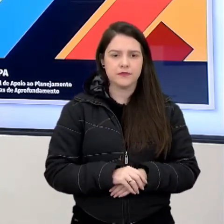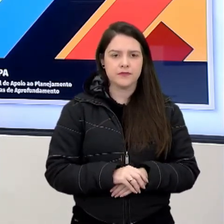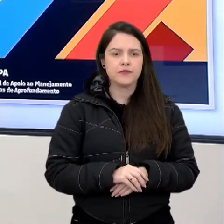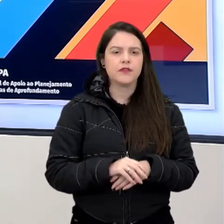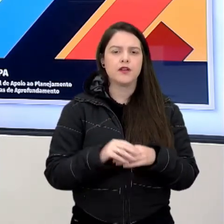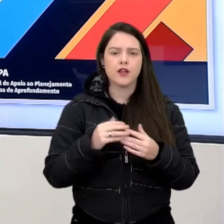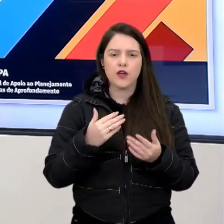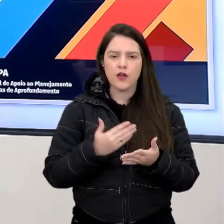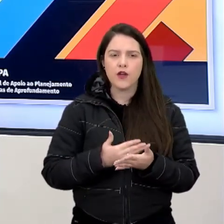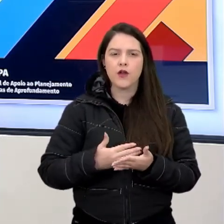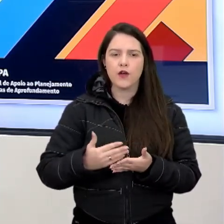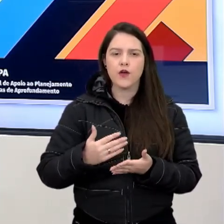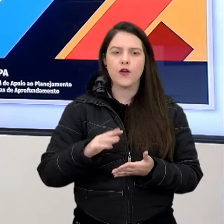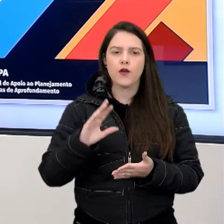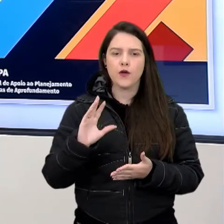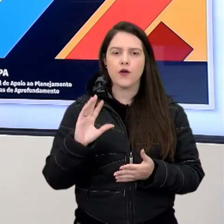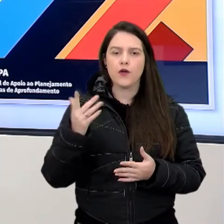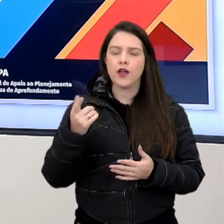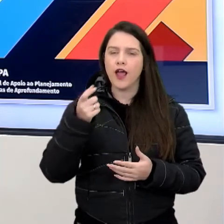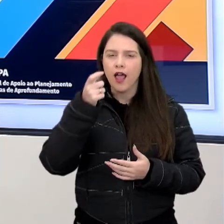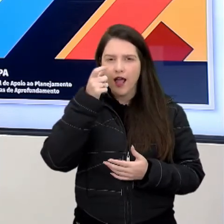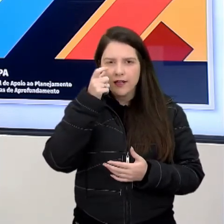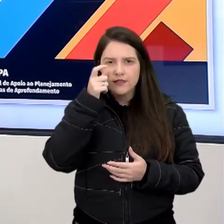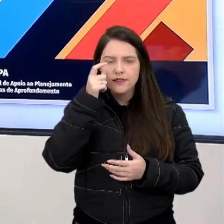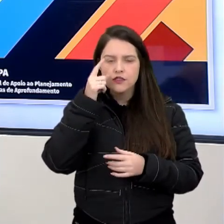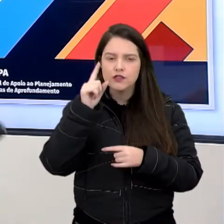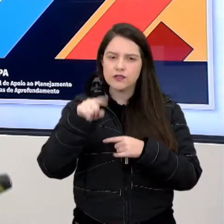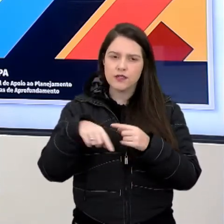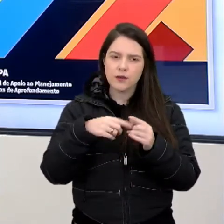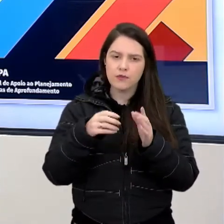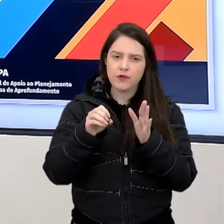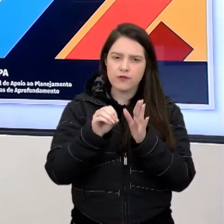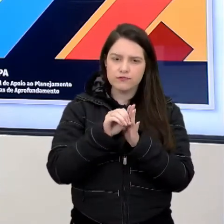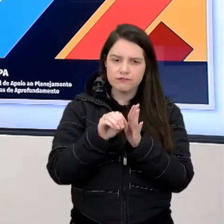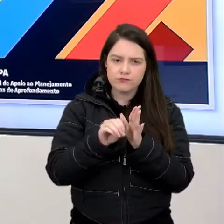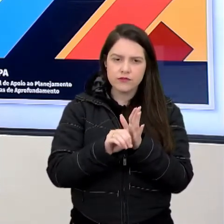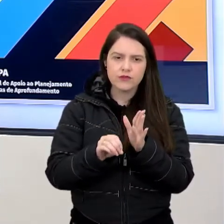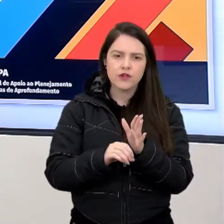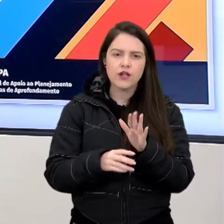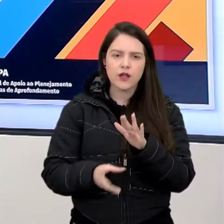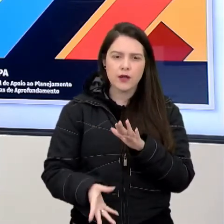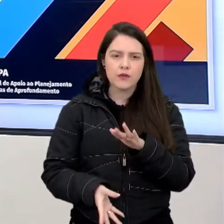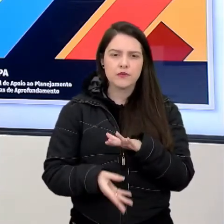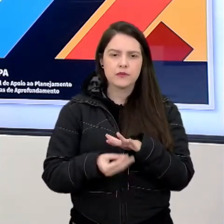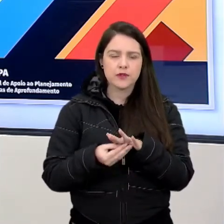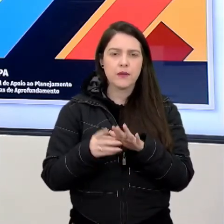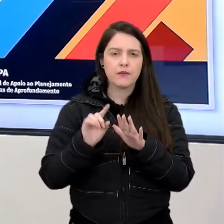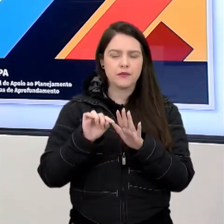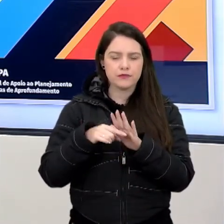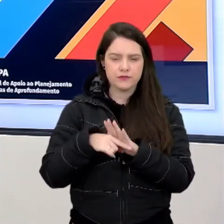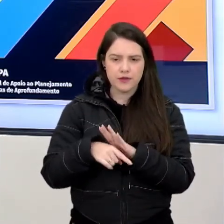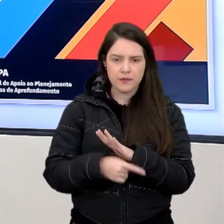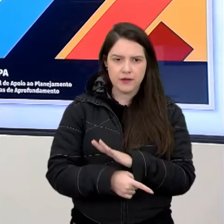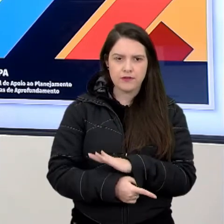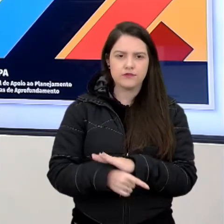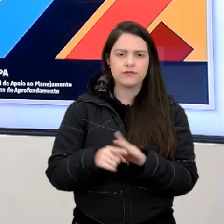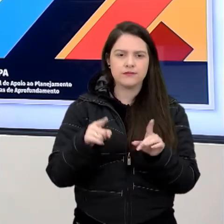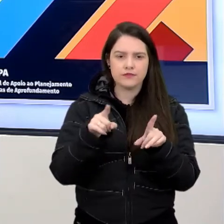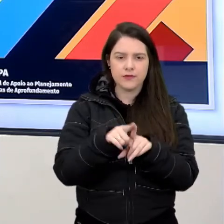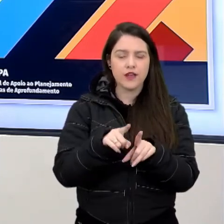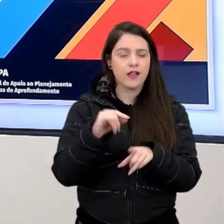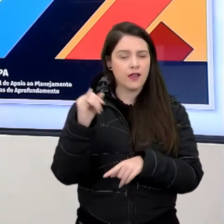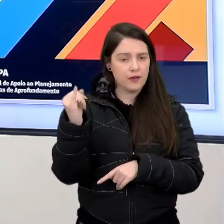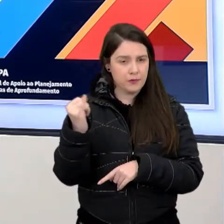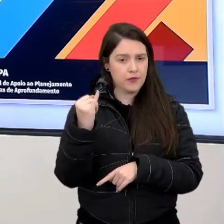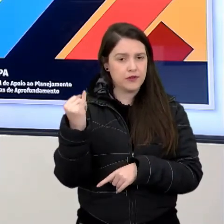com a gente aí também. Existe alguma maneira da gente se ajudar, né? Mutuamente. Então, é bastante importante,